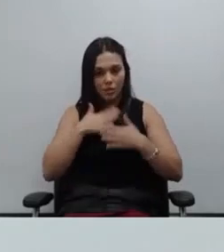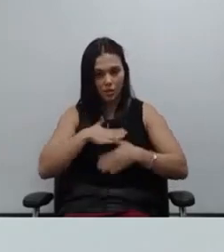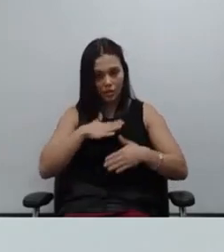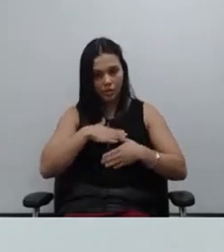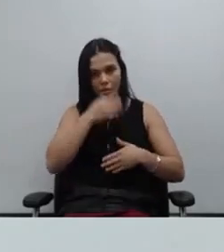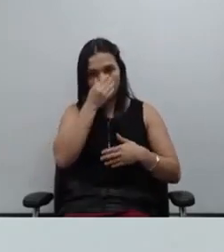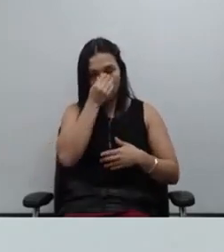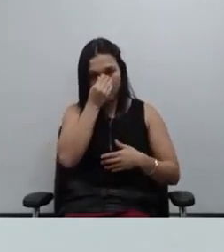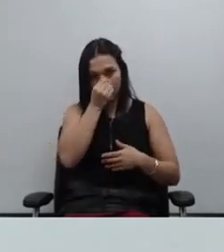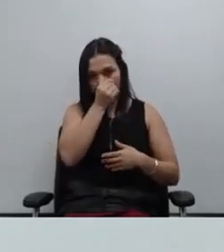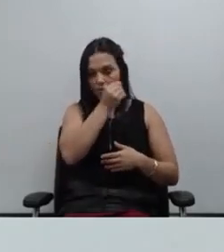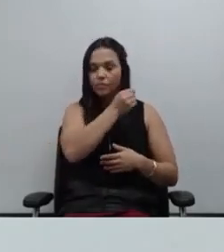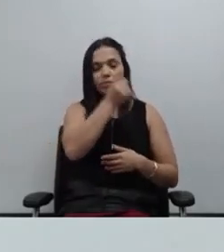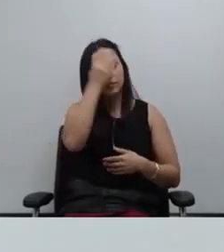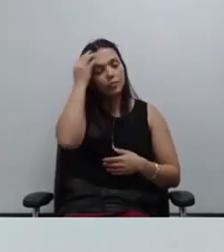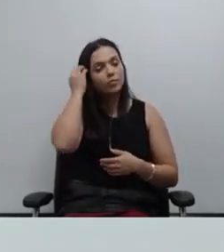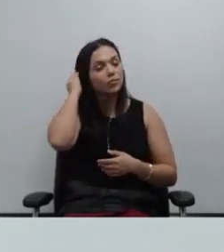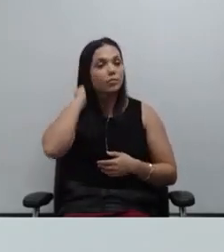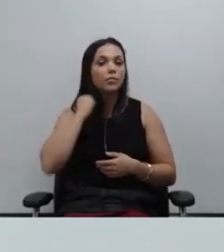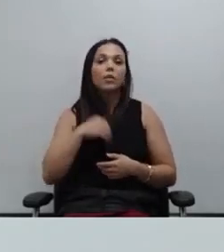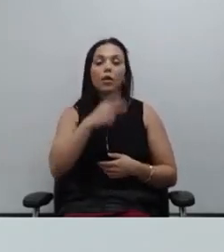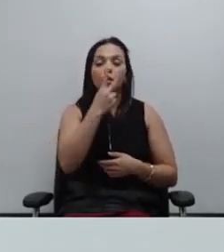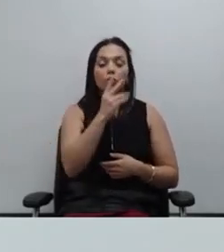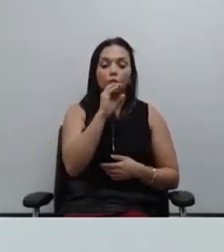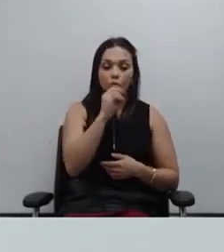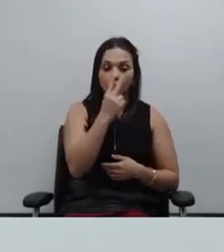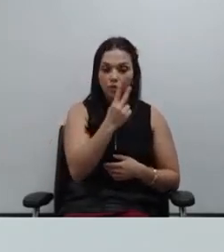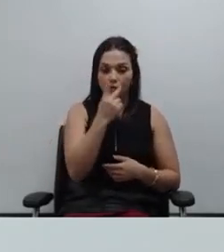complexos. Esse processo é o